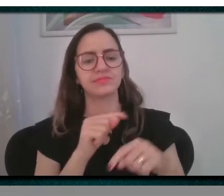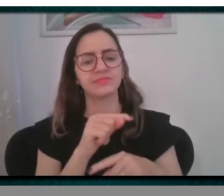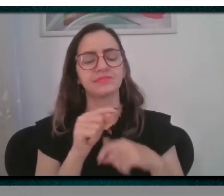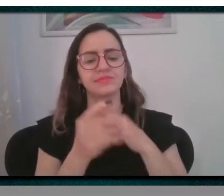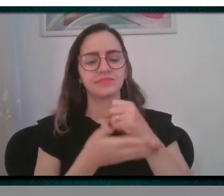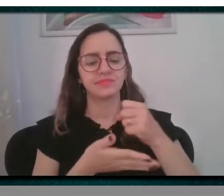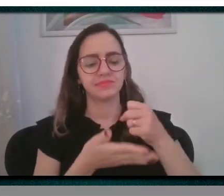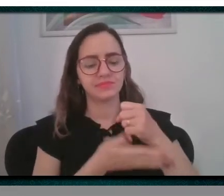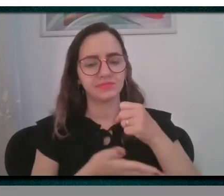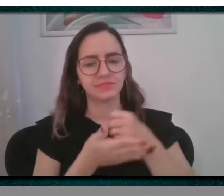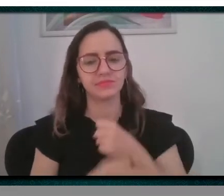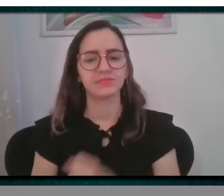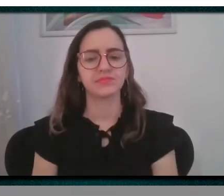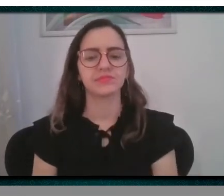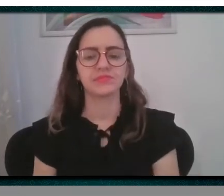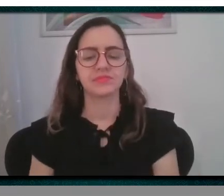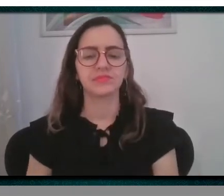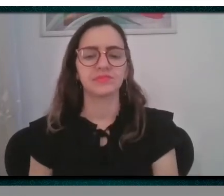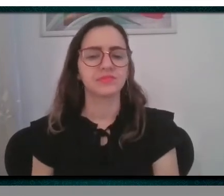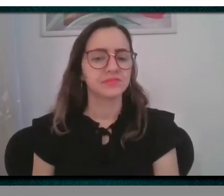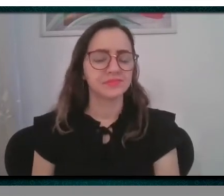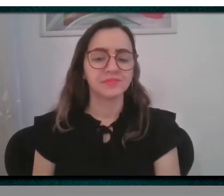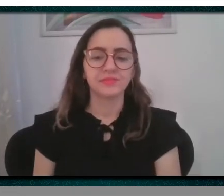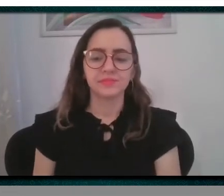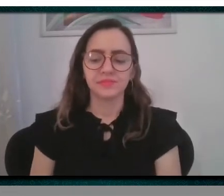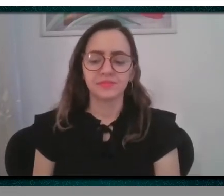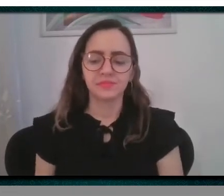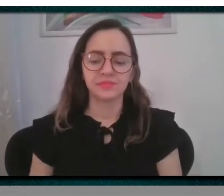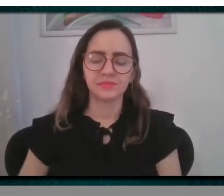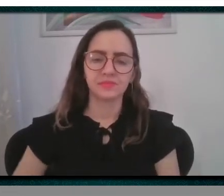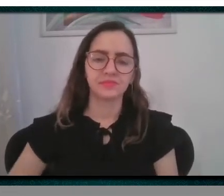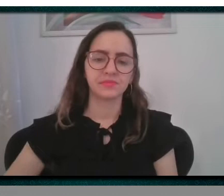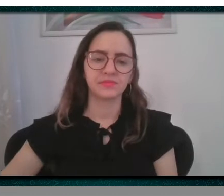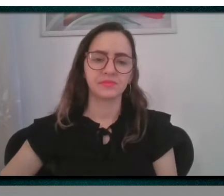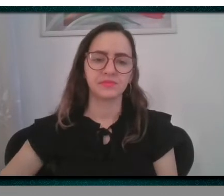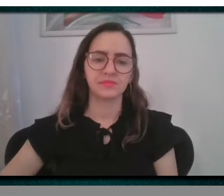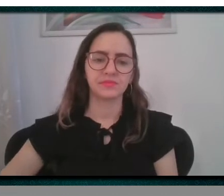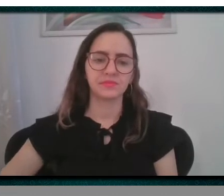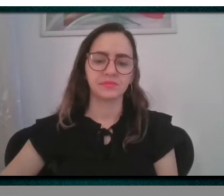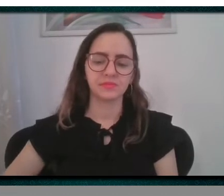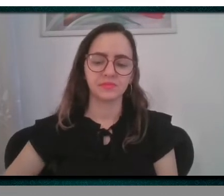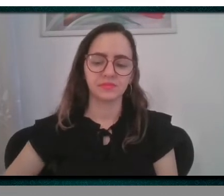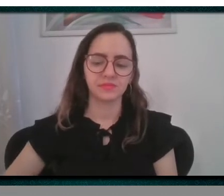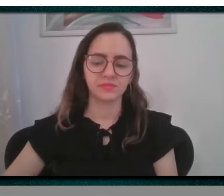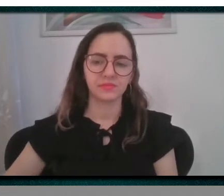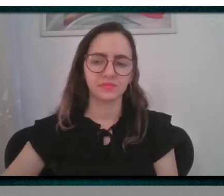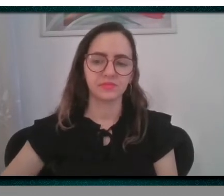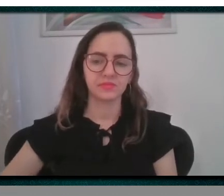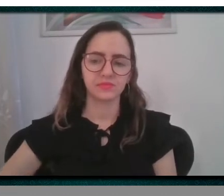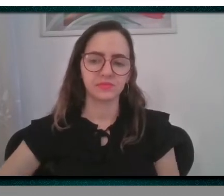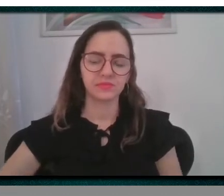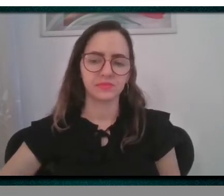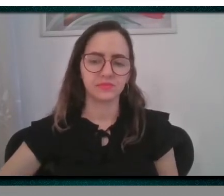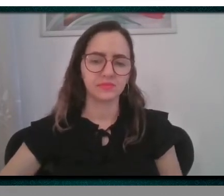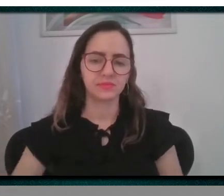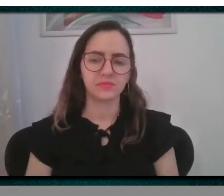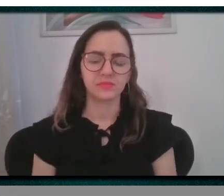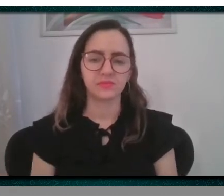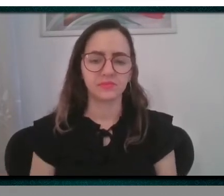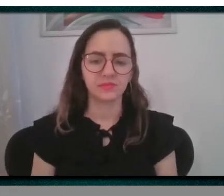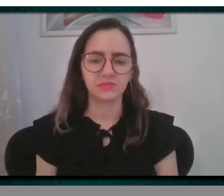básica. Tá? Essa é a classificação simples relacionada a